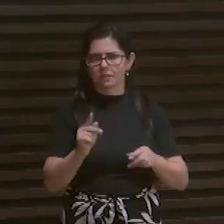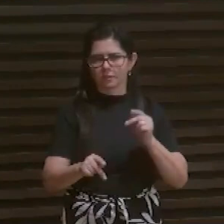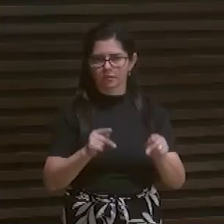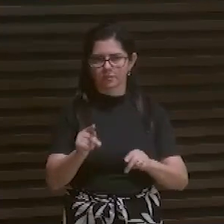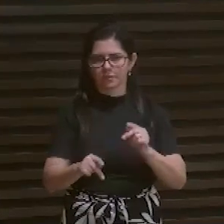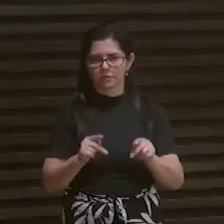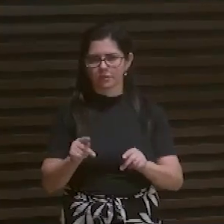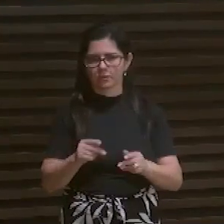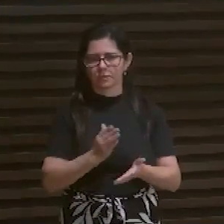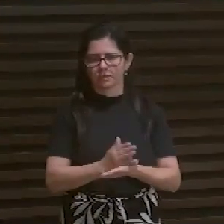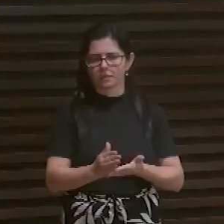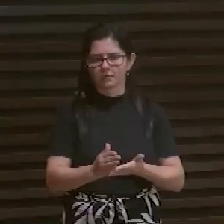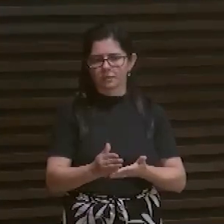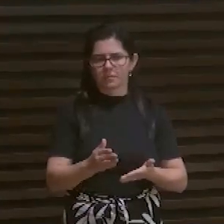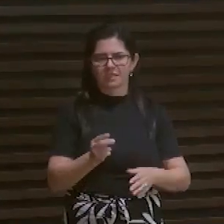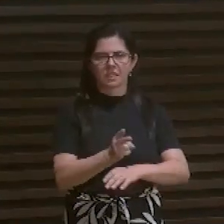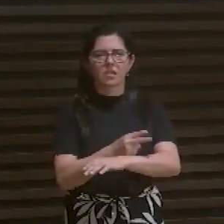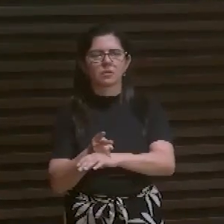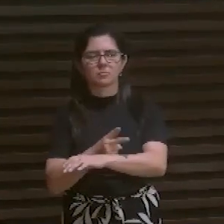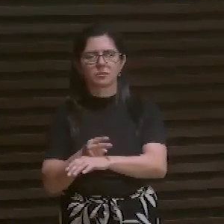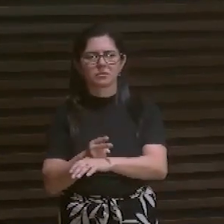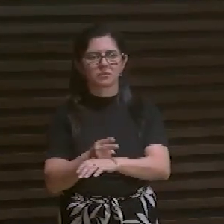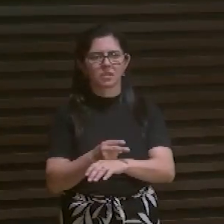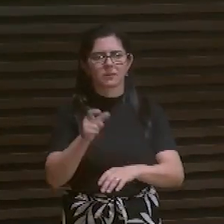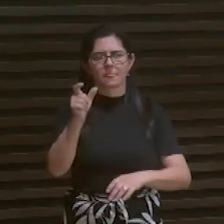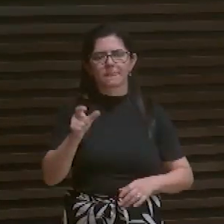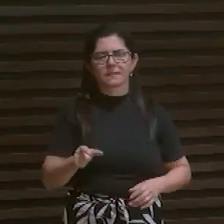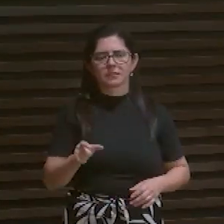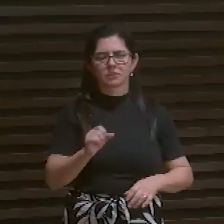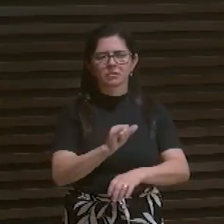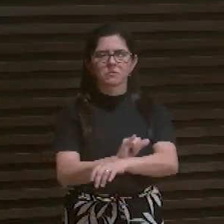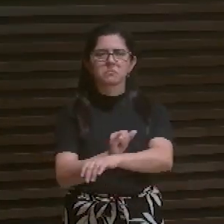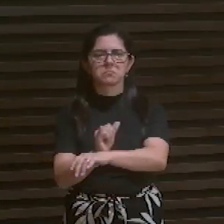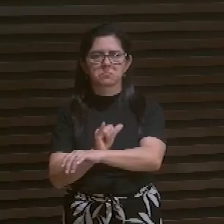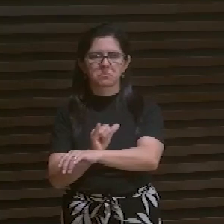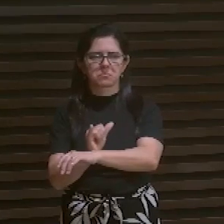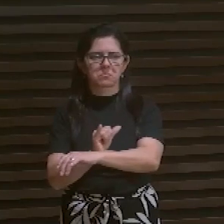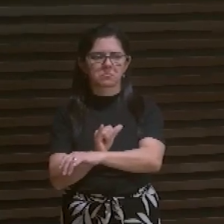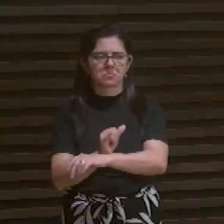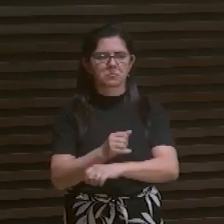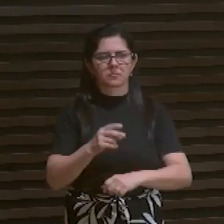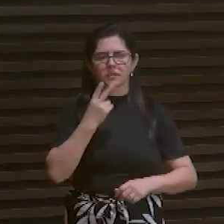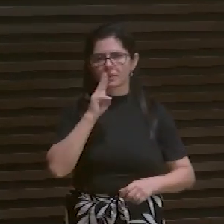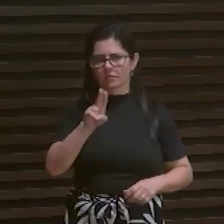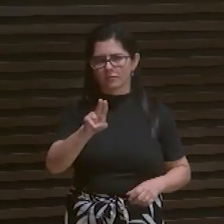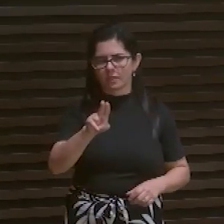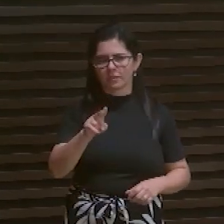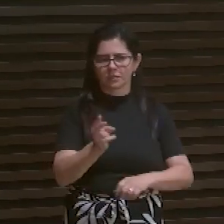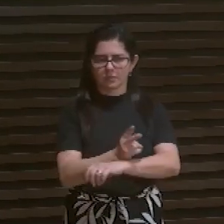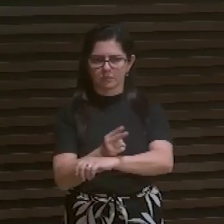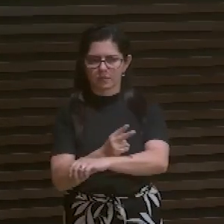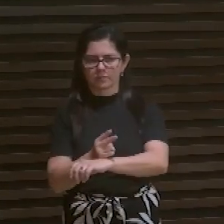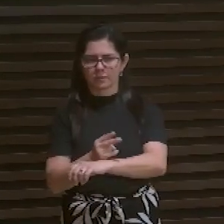doutrina. Começo a procurar um irmão no YouTube que fala um negócio que eu gosto de ouvir, eu começo a procurar um livro que fala um negócio que eu gosto de ler.